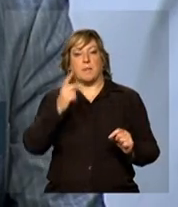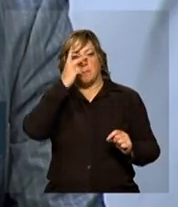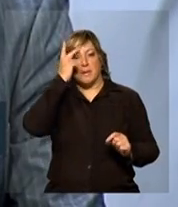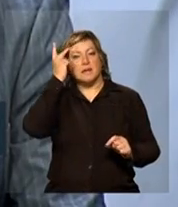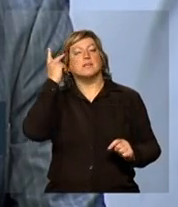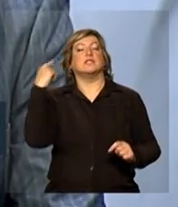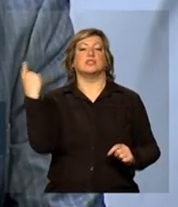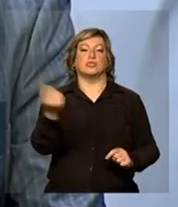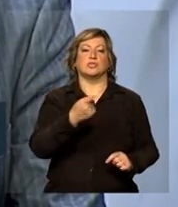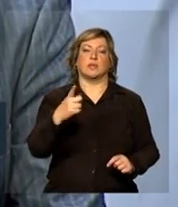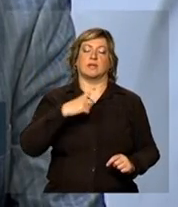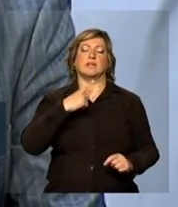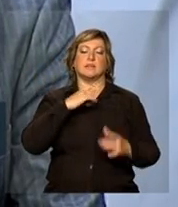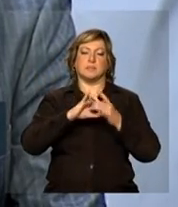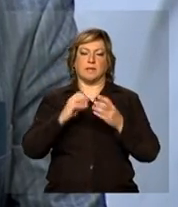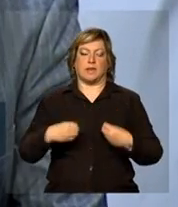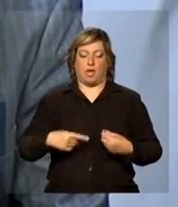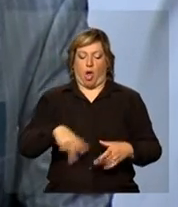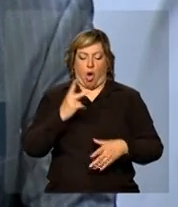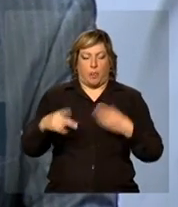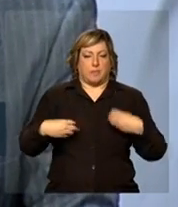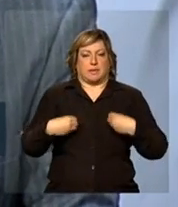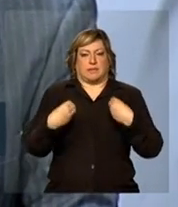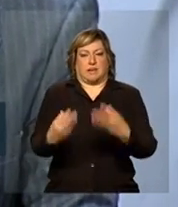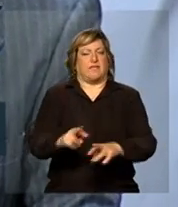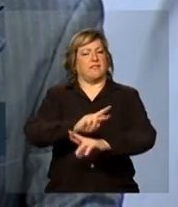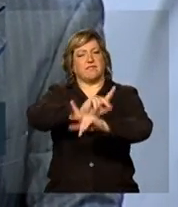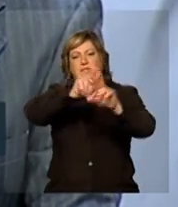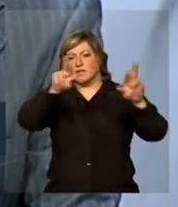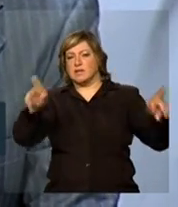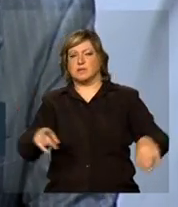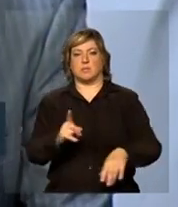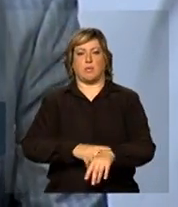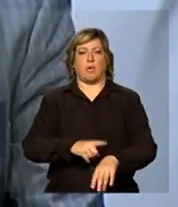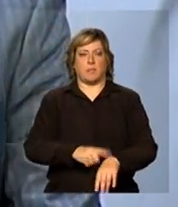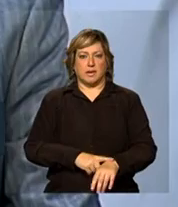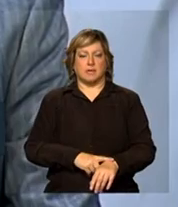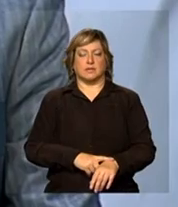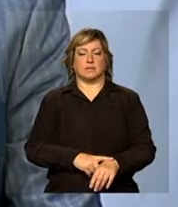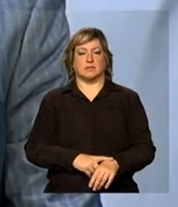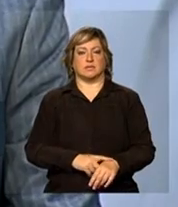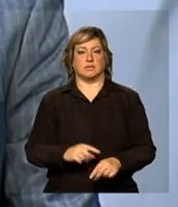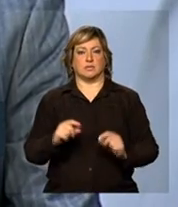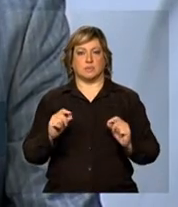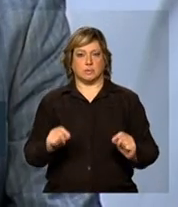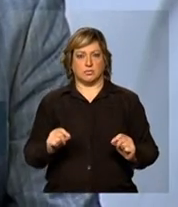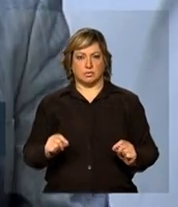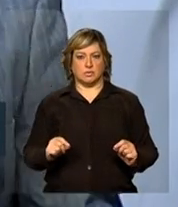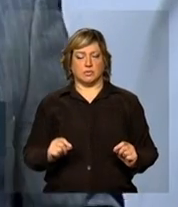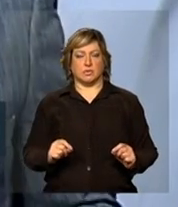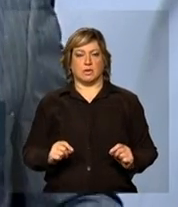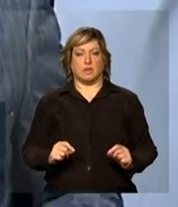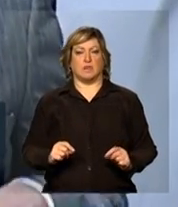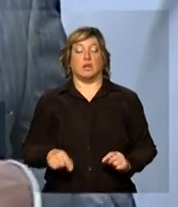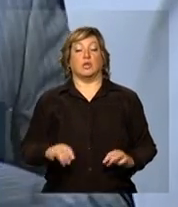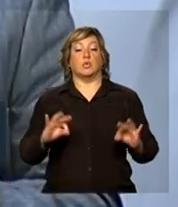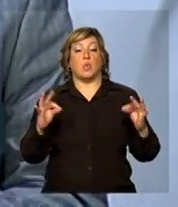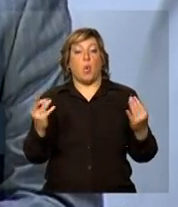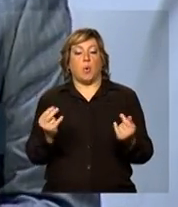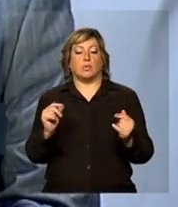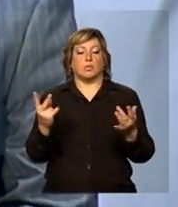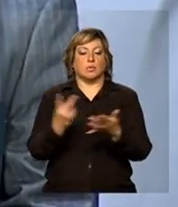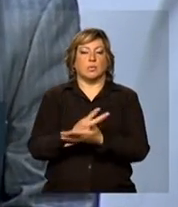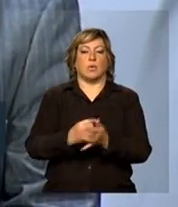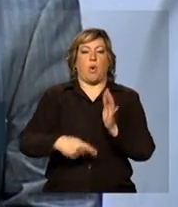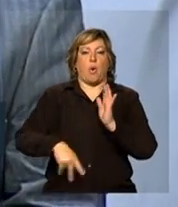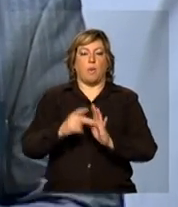estejam dispostas a serem doadoras de órgãos, nos mais variados momentos, inclusive, porque não necessariamente todo o ato de doação